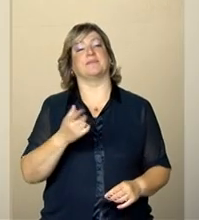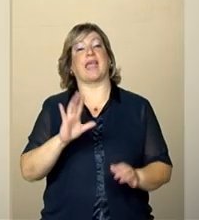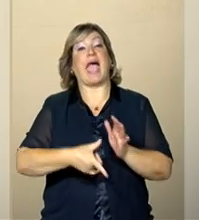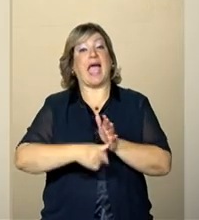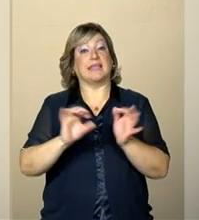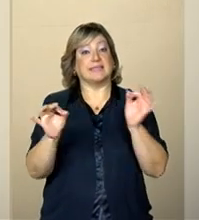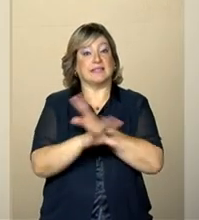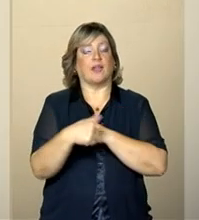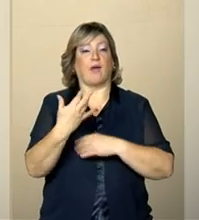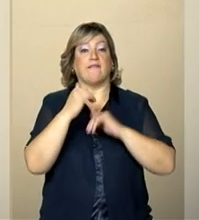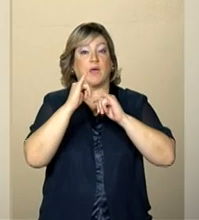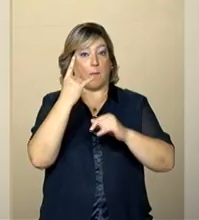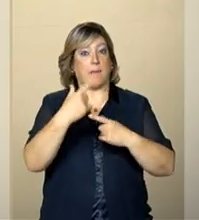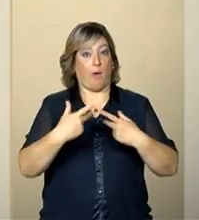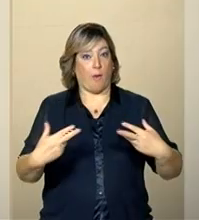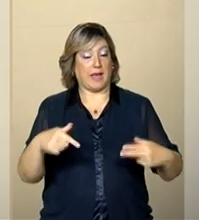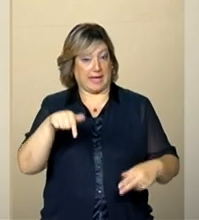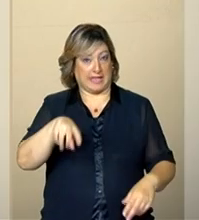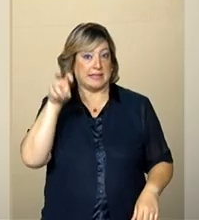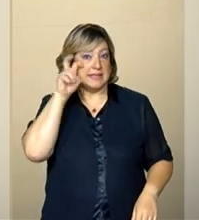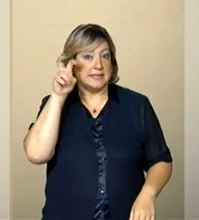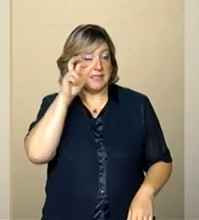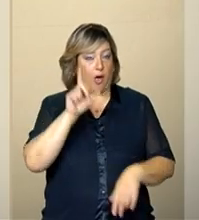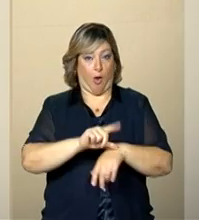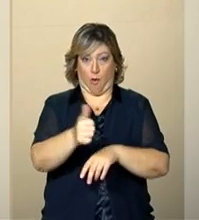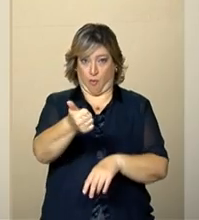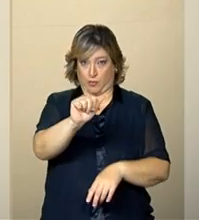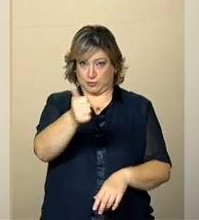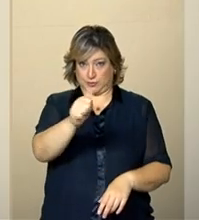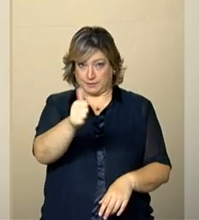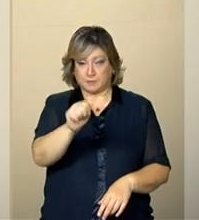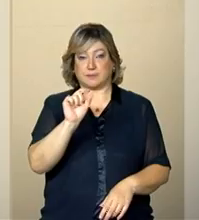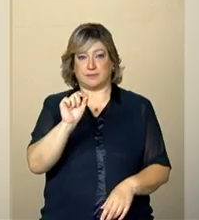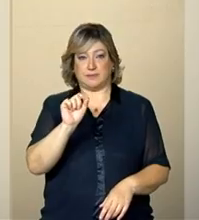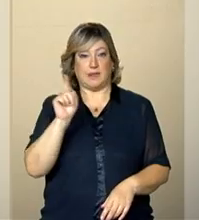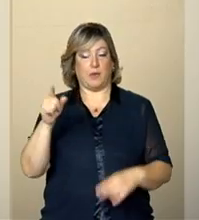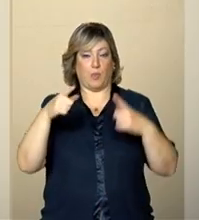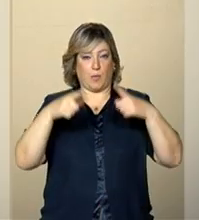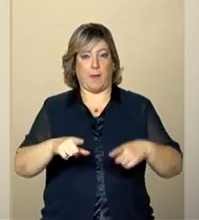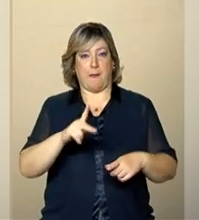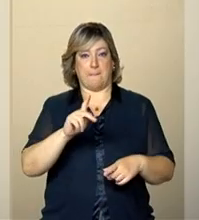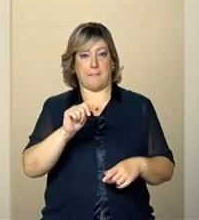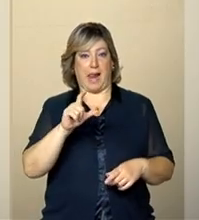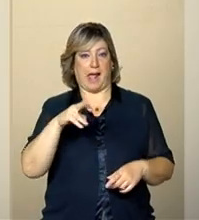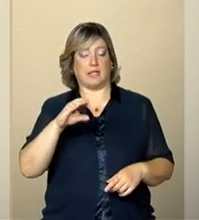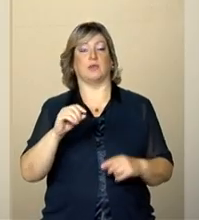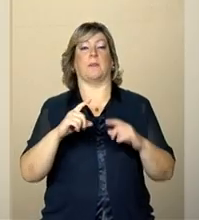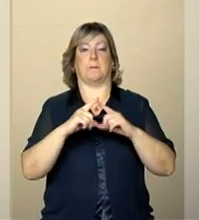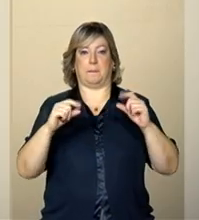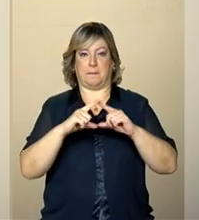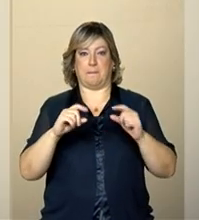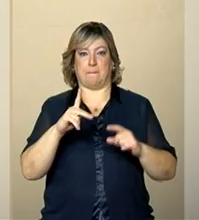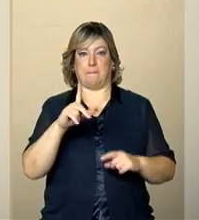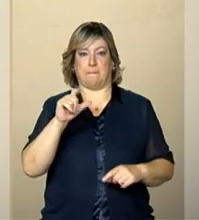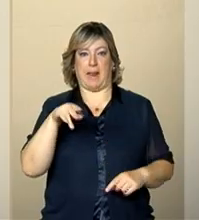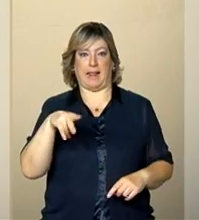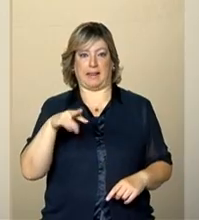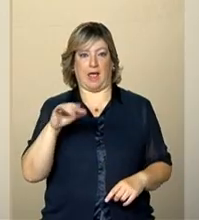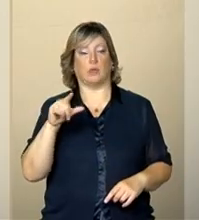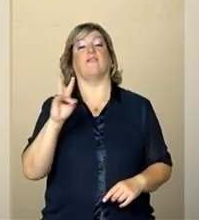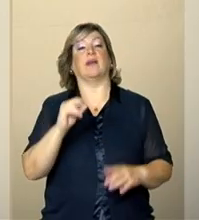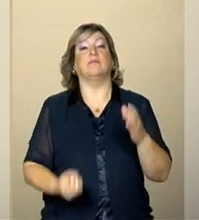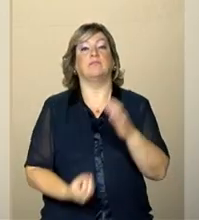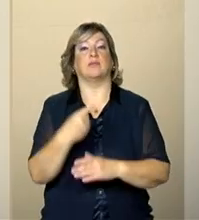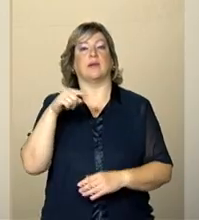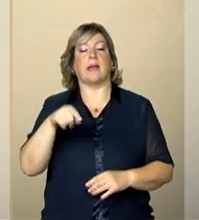encerrar eu queria te falar uma coisa nesta quinta-feira às 11 horas lá no Palácio do Planalto nós vamos lançar o plano